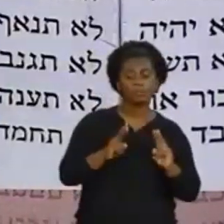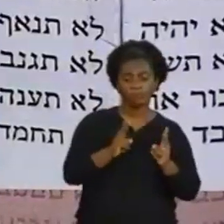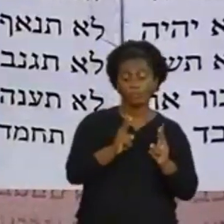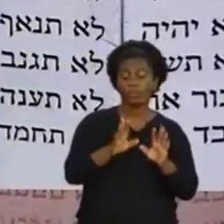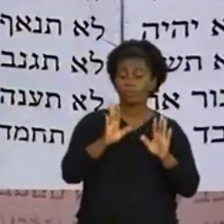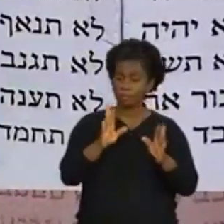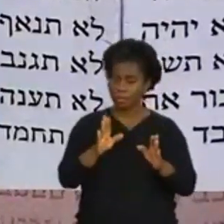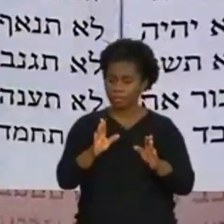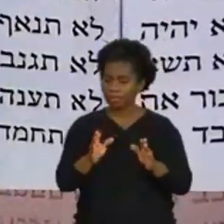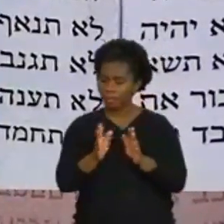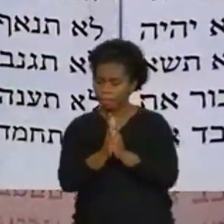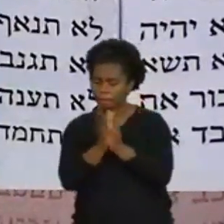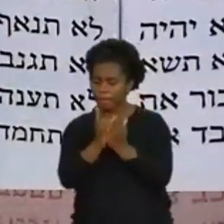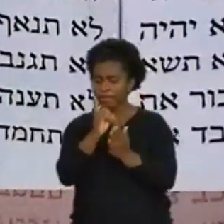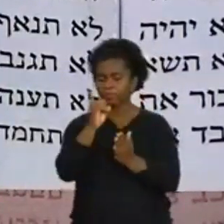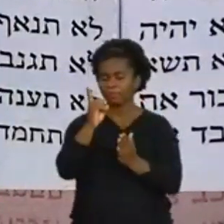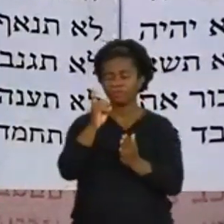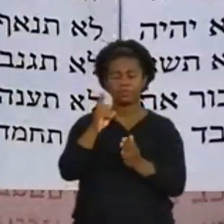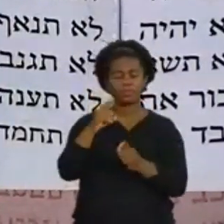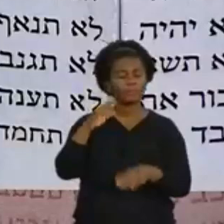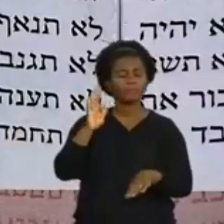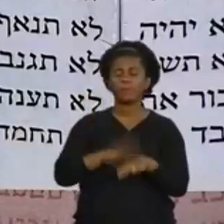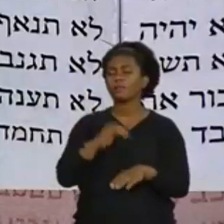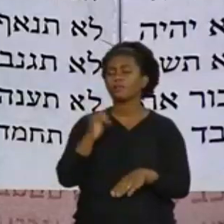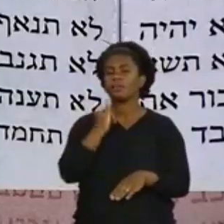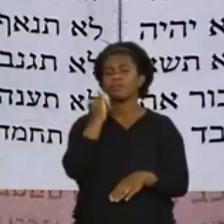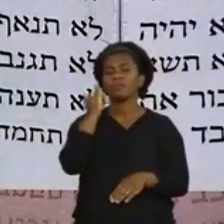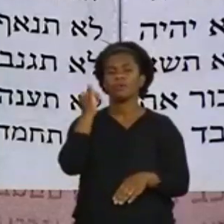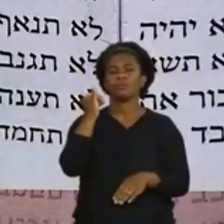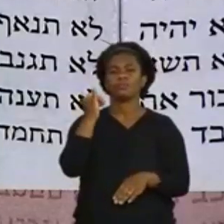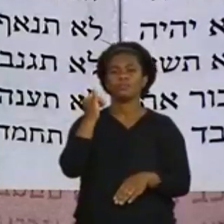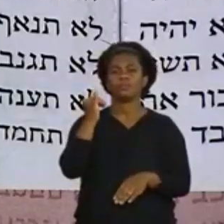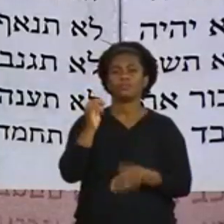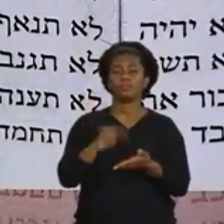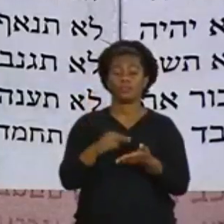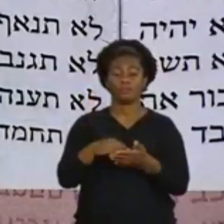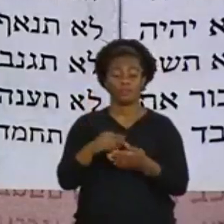importante, porque é mais do que uma bênção, mais do que uma cura.